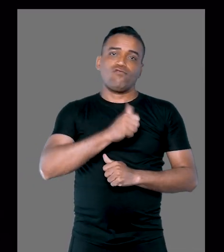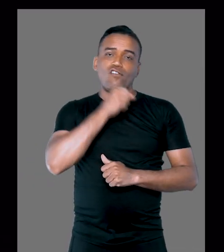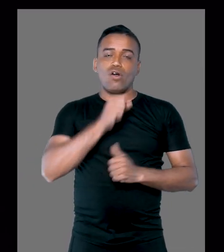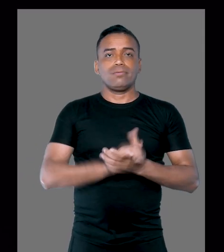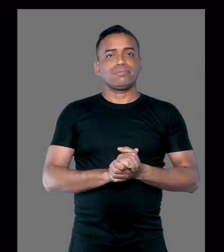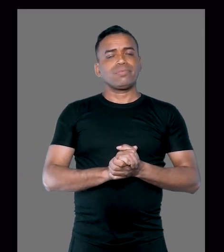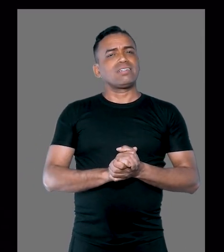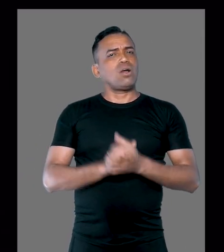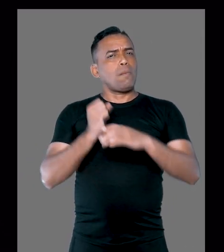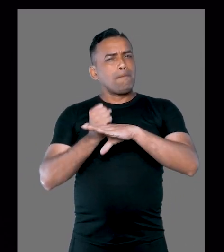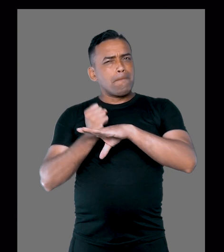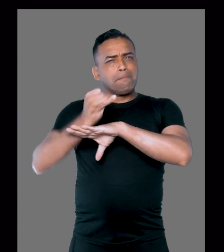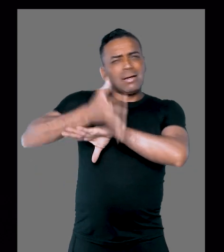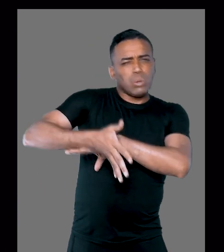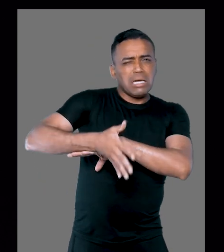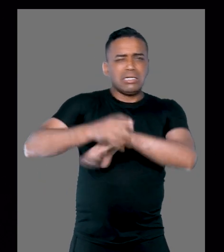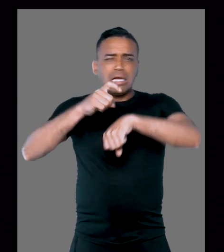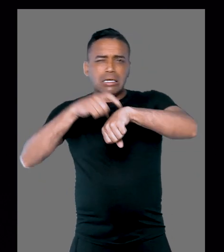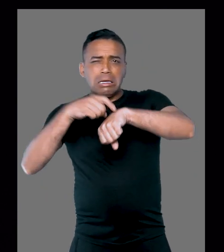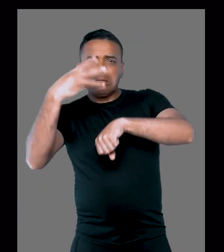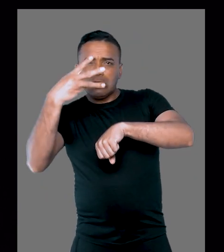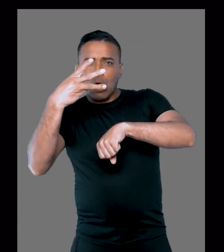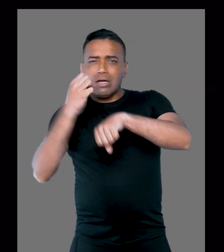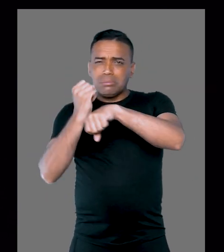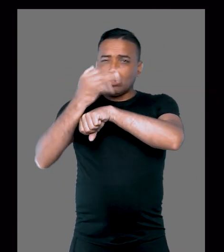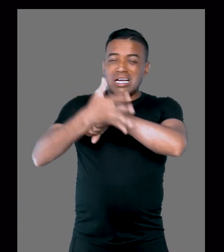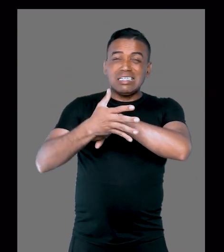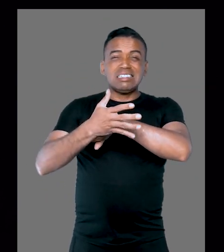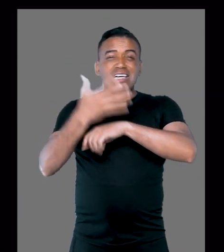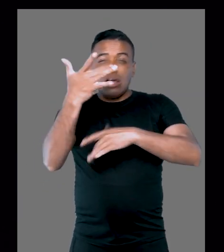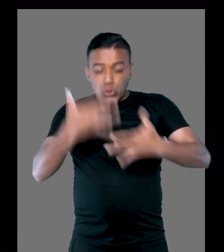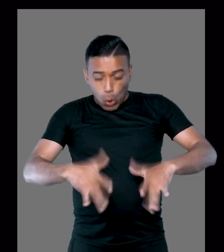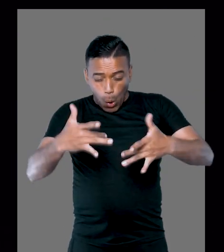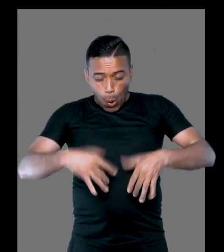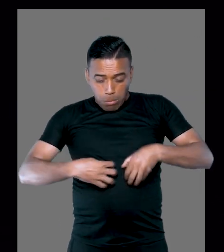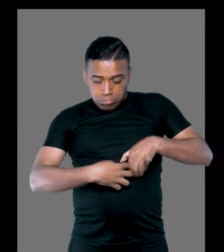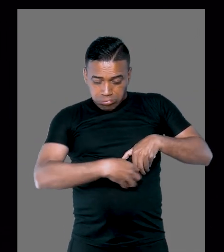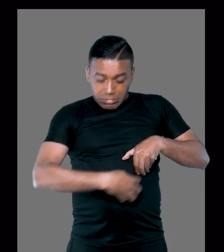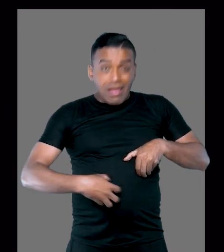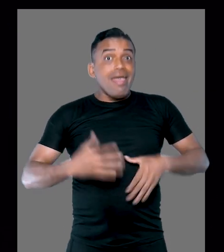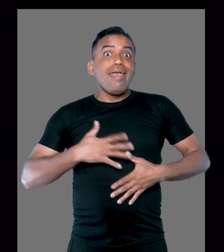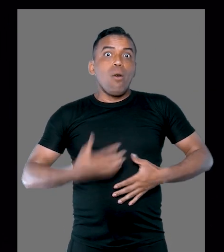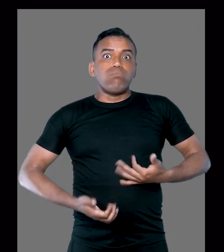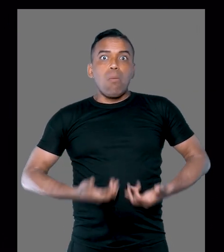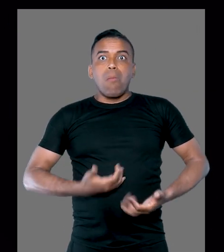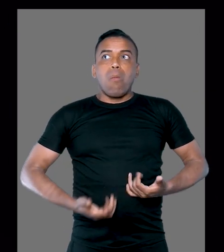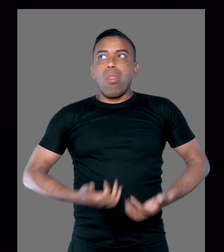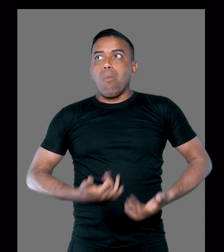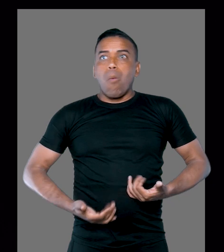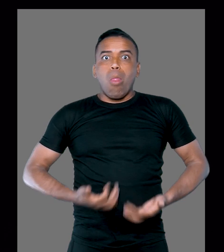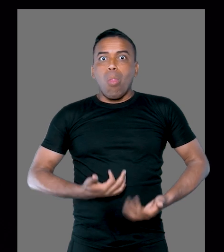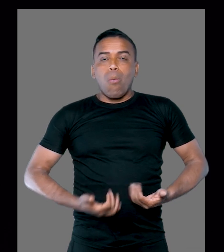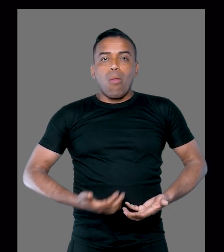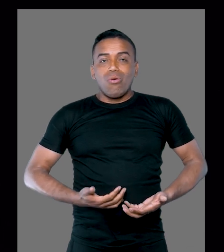No meio da madrugada, por volta das 3 horas da manhã, começo a sentir dores abdominais. Isso enquanto eu estava cuidando da minha avó, hein? Não sei como,